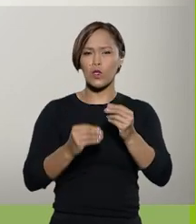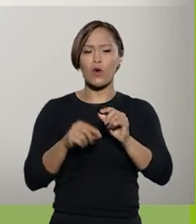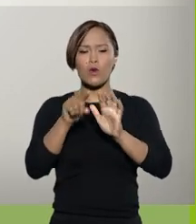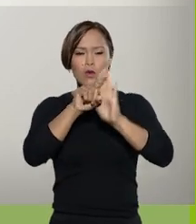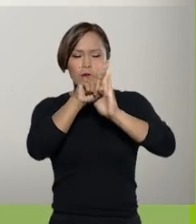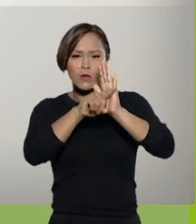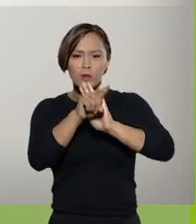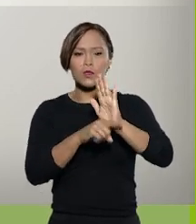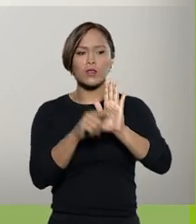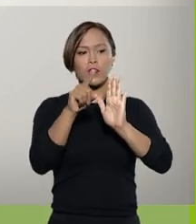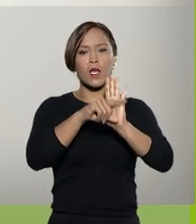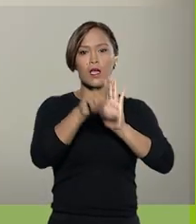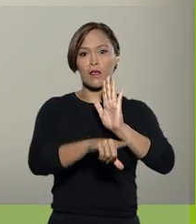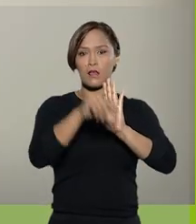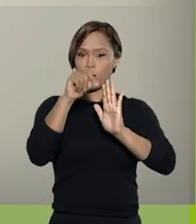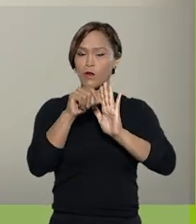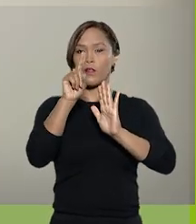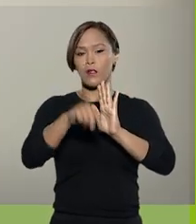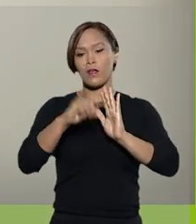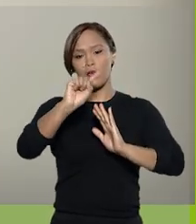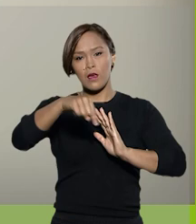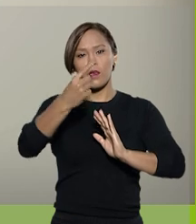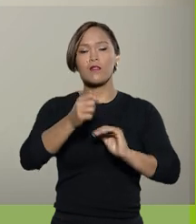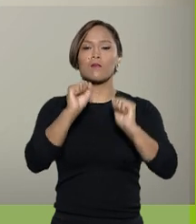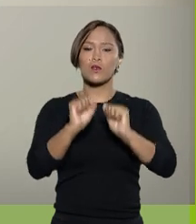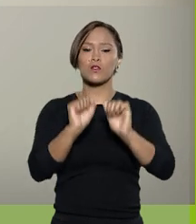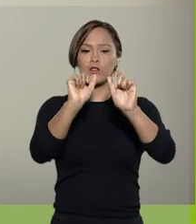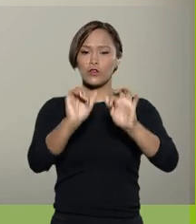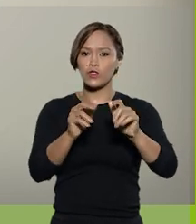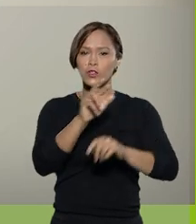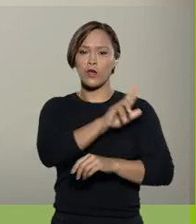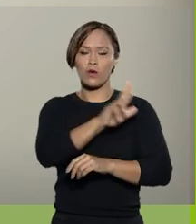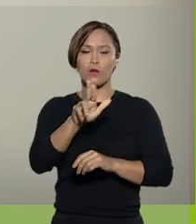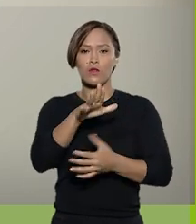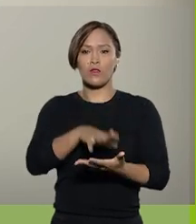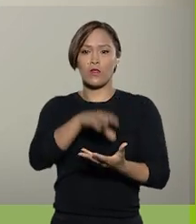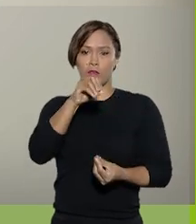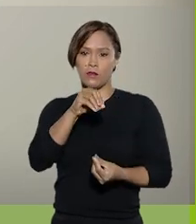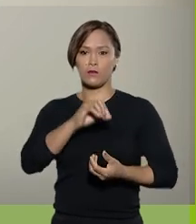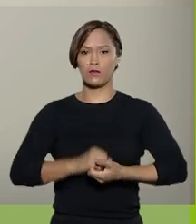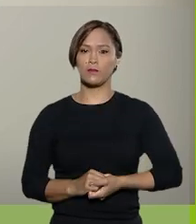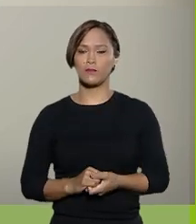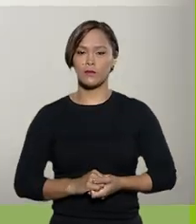realizadas clicando aqui. Em seguida, é só digitar um nome e salvar.